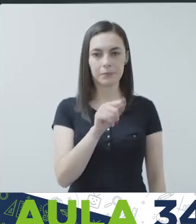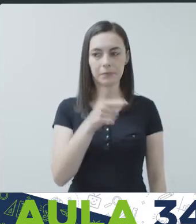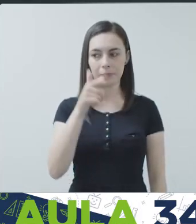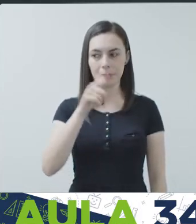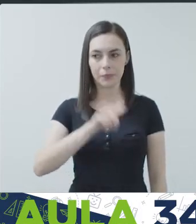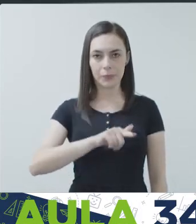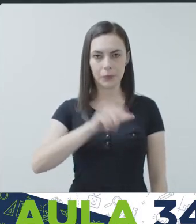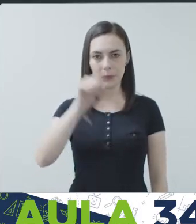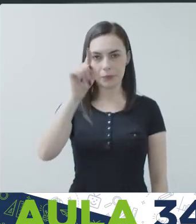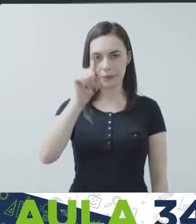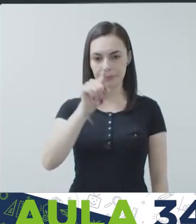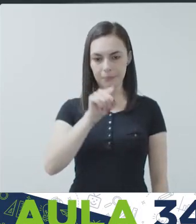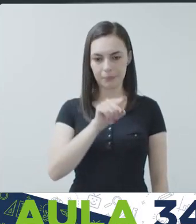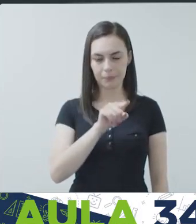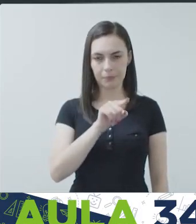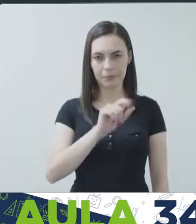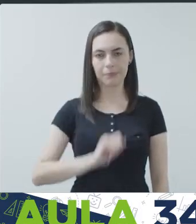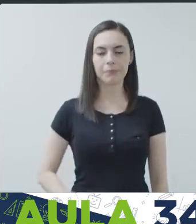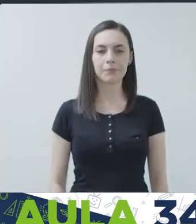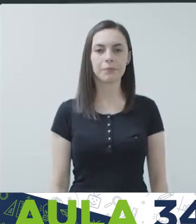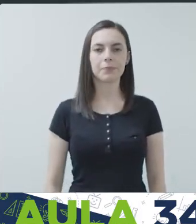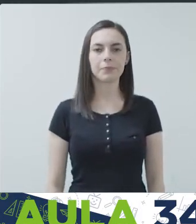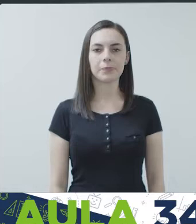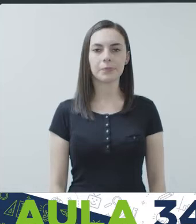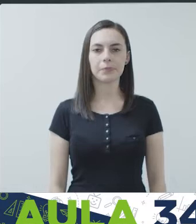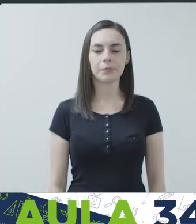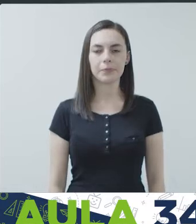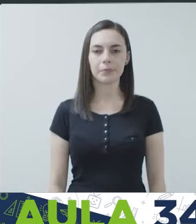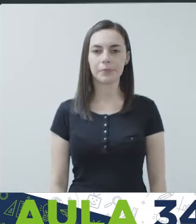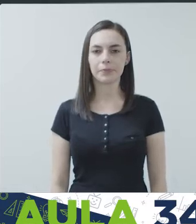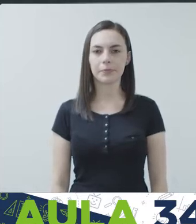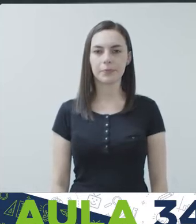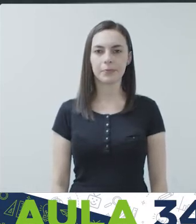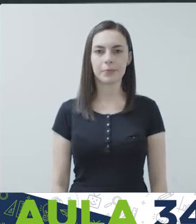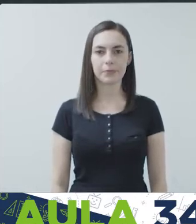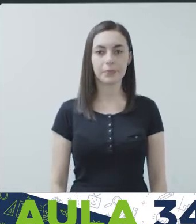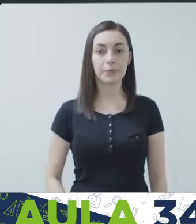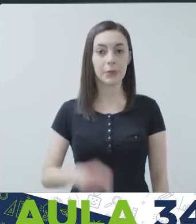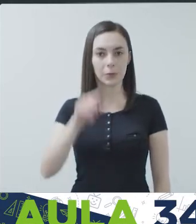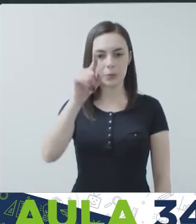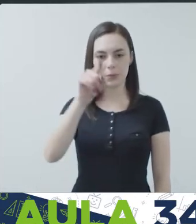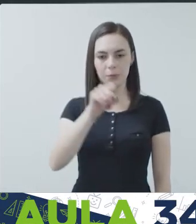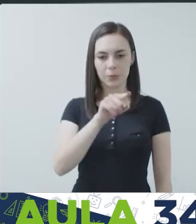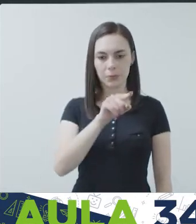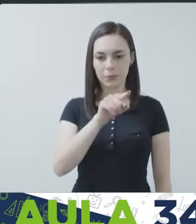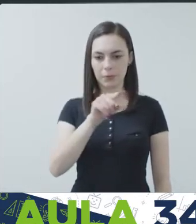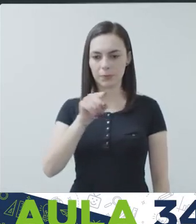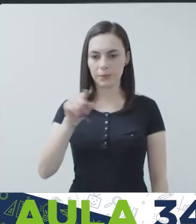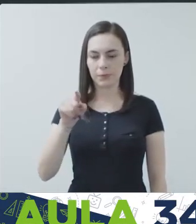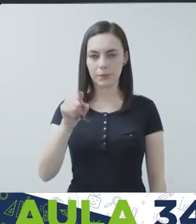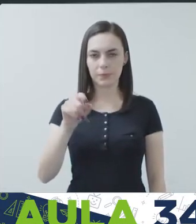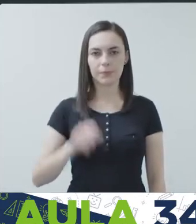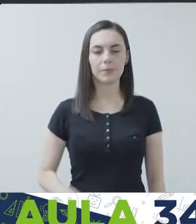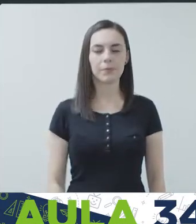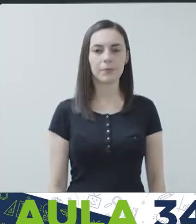novamente aqui. Depois eu faço mais um aqui desse lado, ó.